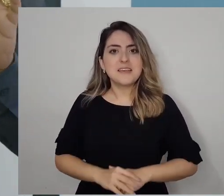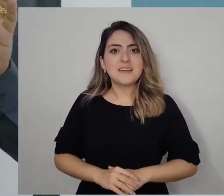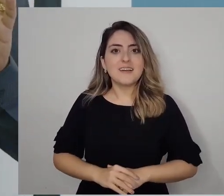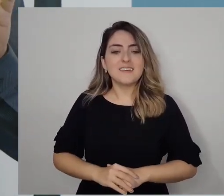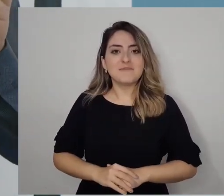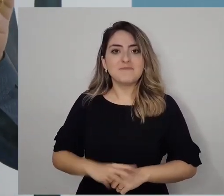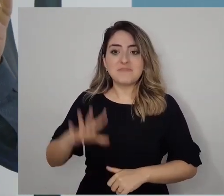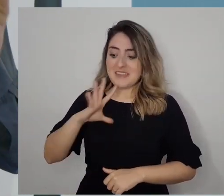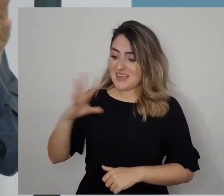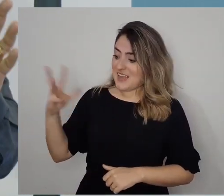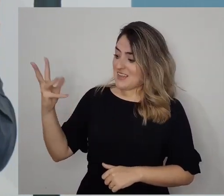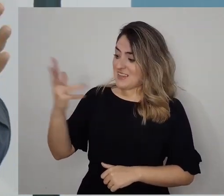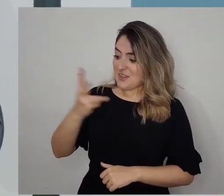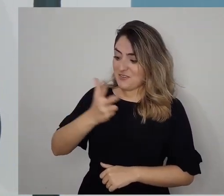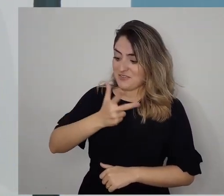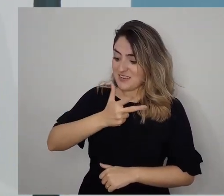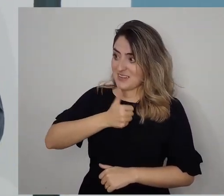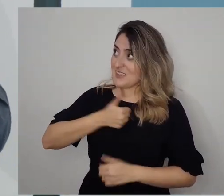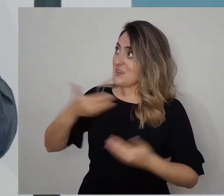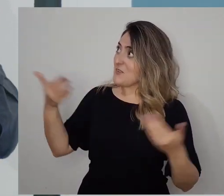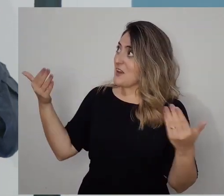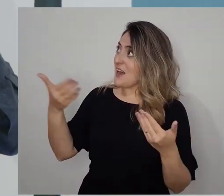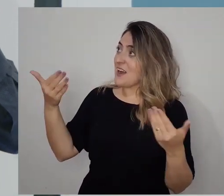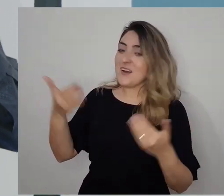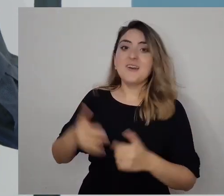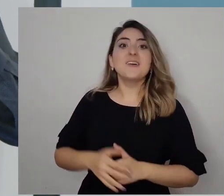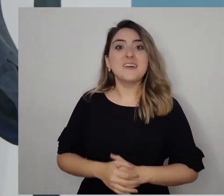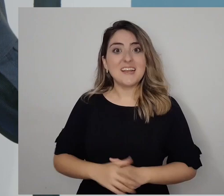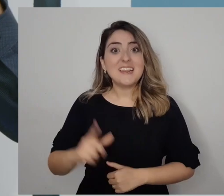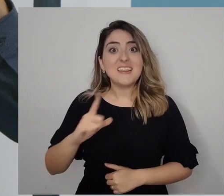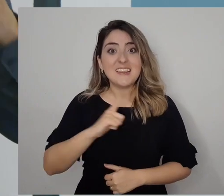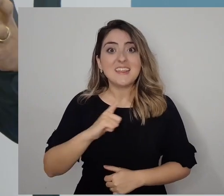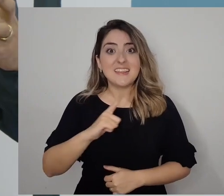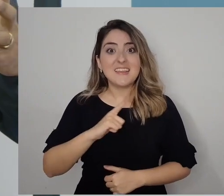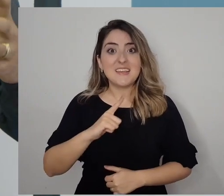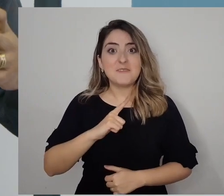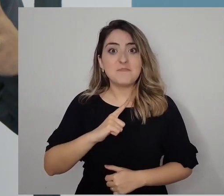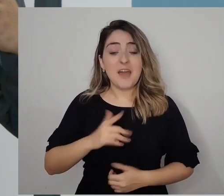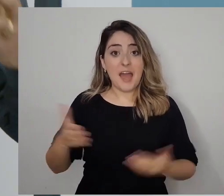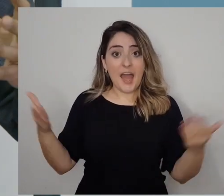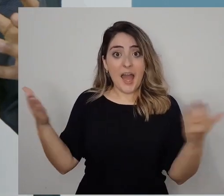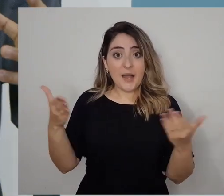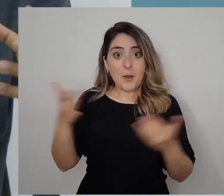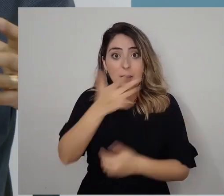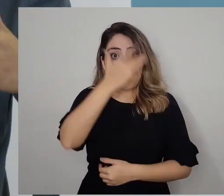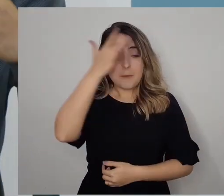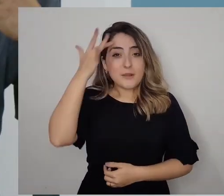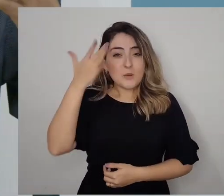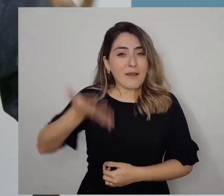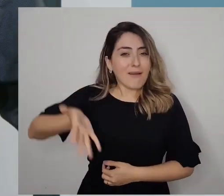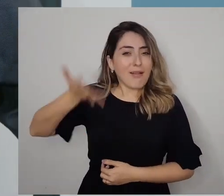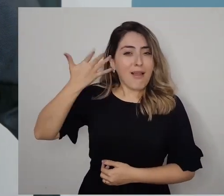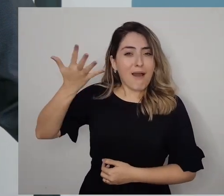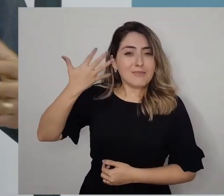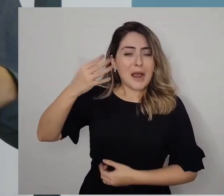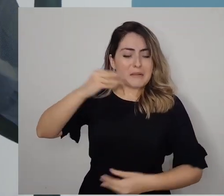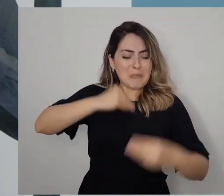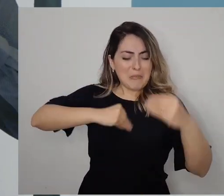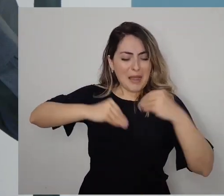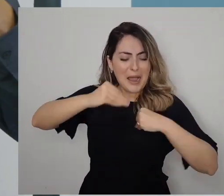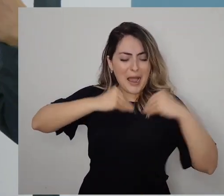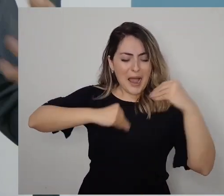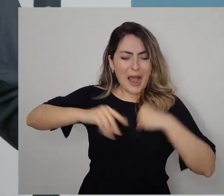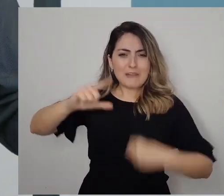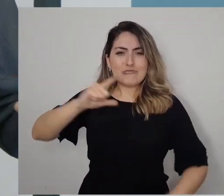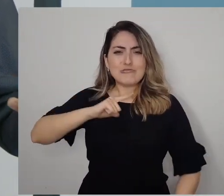apresenta sob nova direção. Agora nós estamos transformados. Agora Cristo, em seu grande amor, em sua